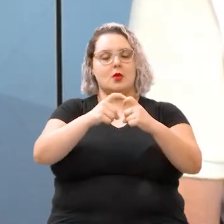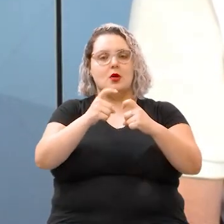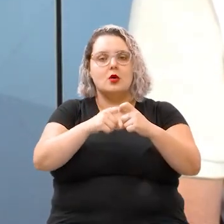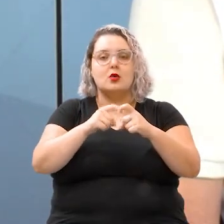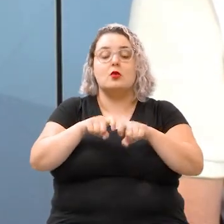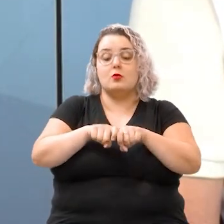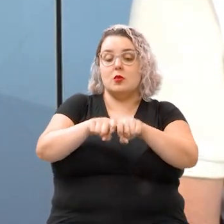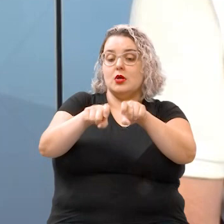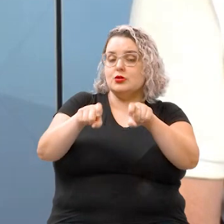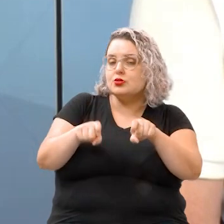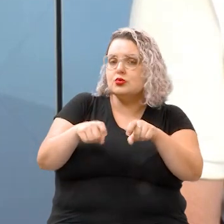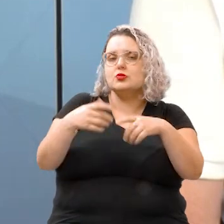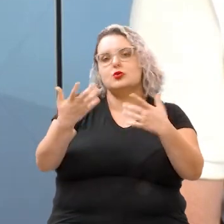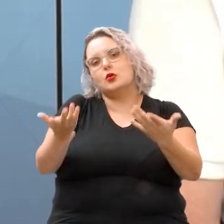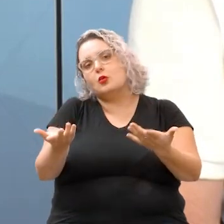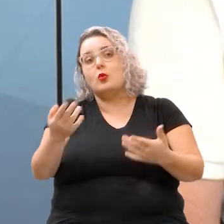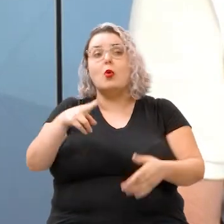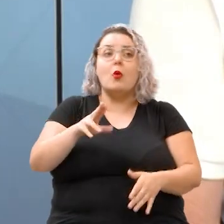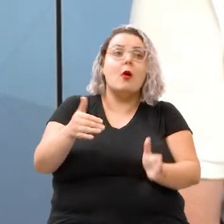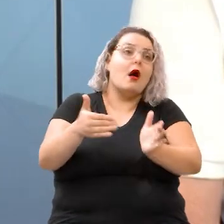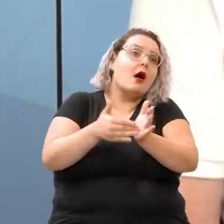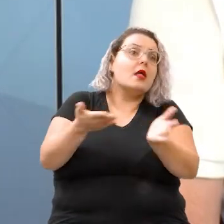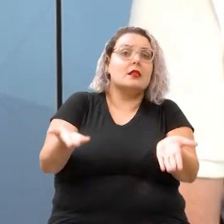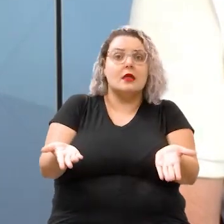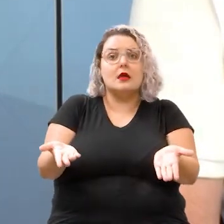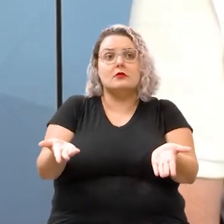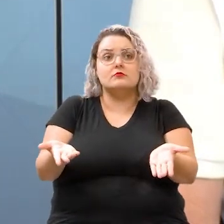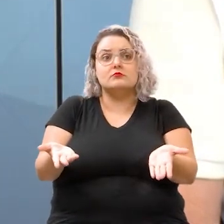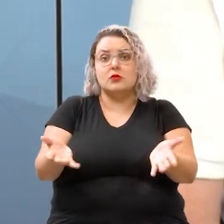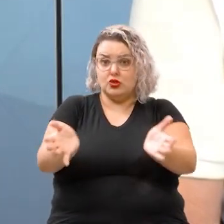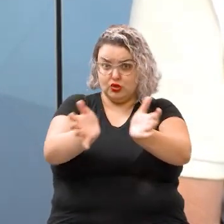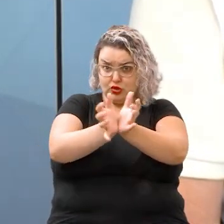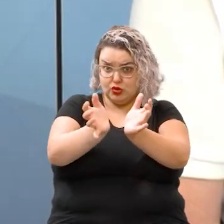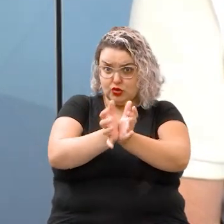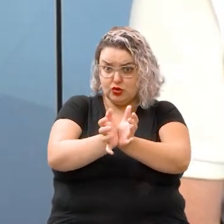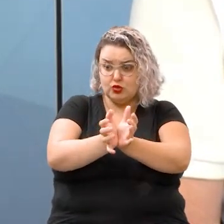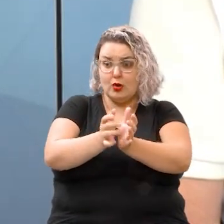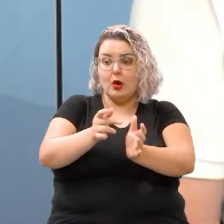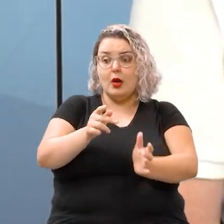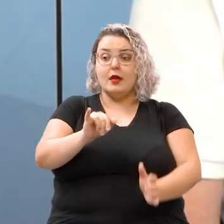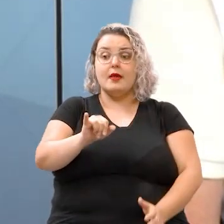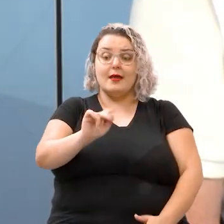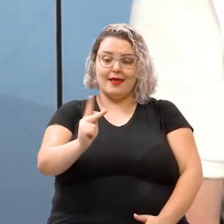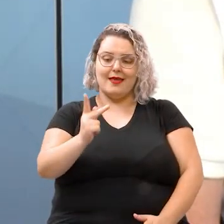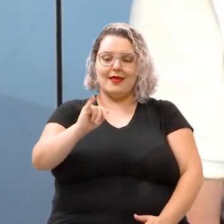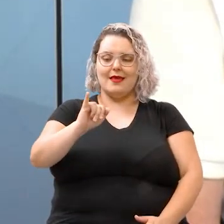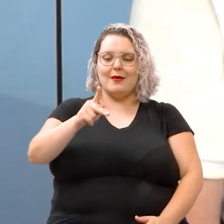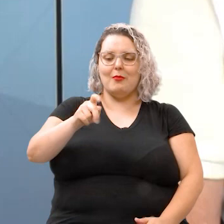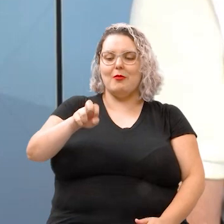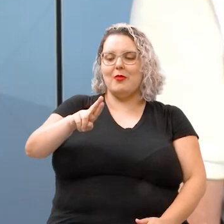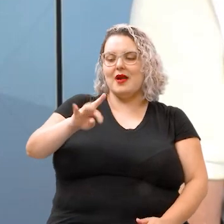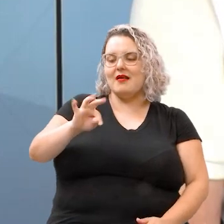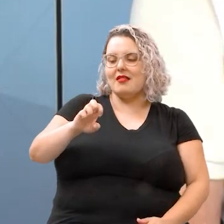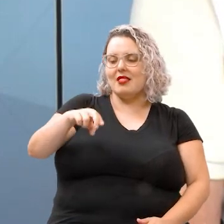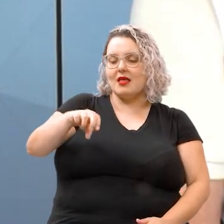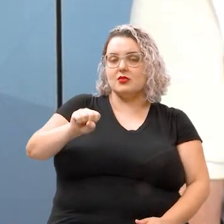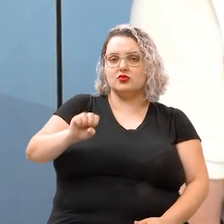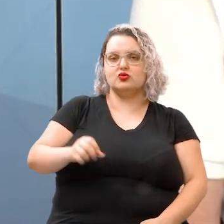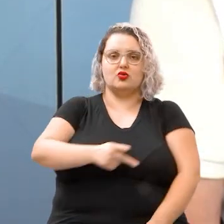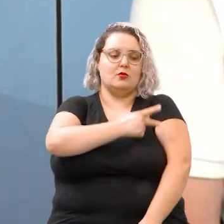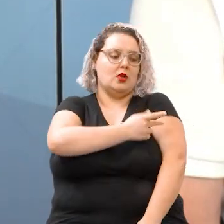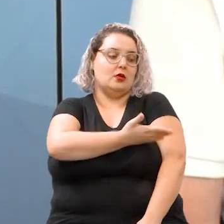pelo ginecologista, ou até numa atividade de grupo de hipertensos. Aí, às vezes, está ali falando da importância